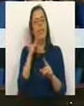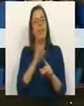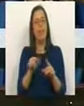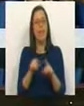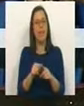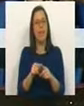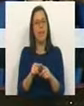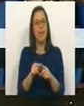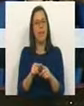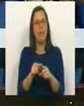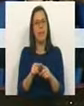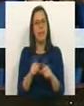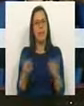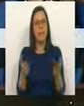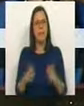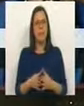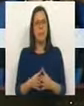tentativa de